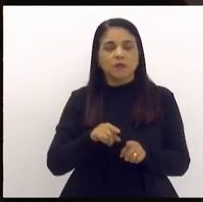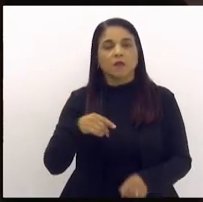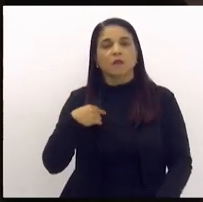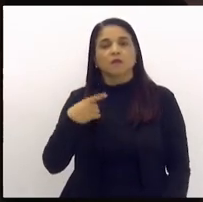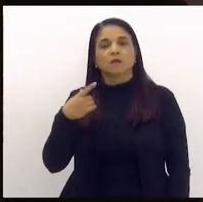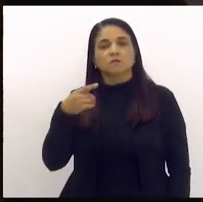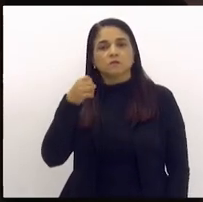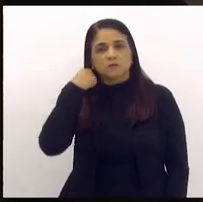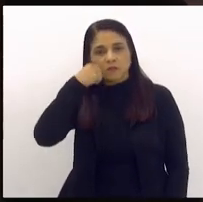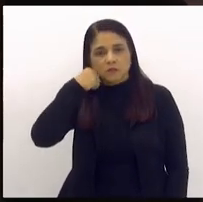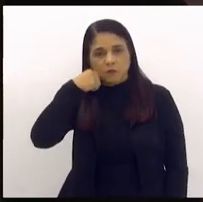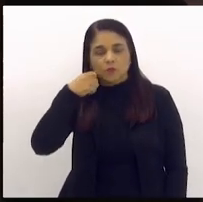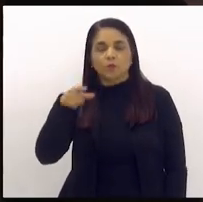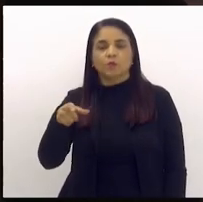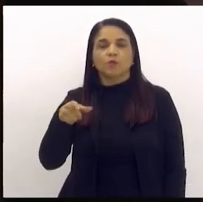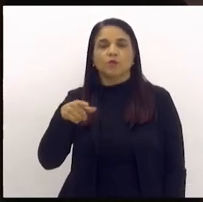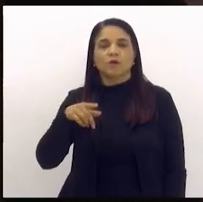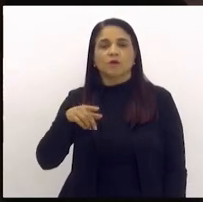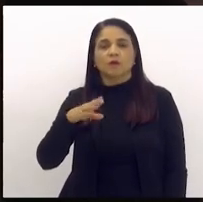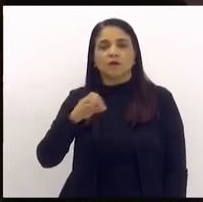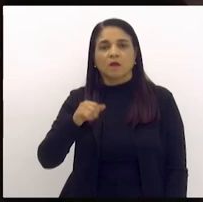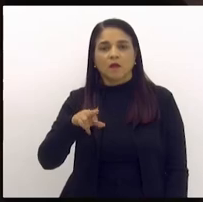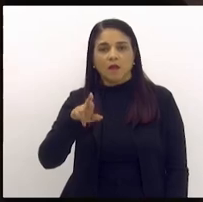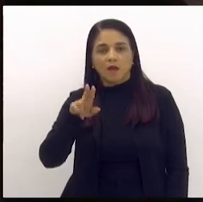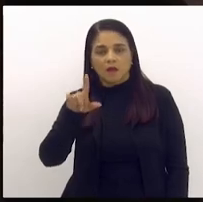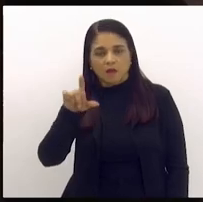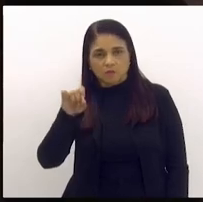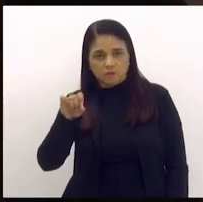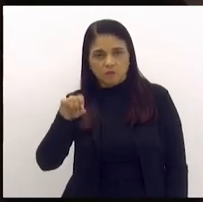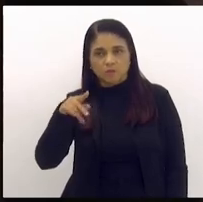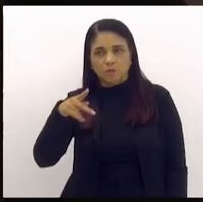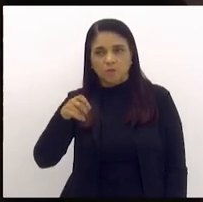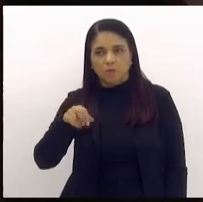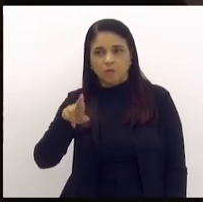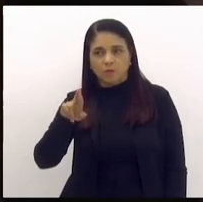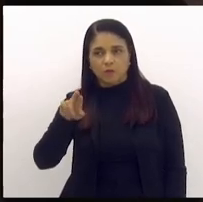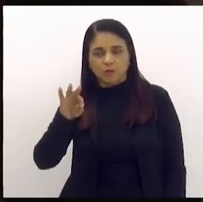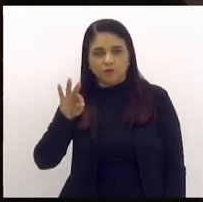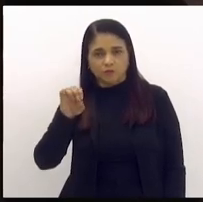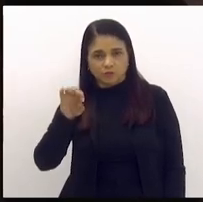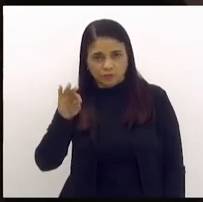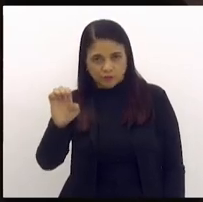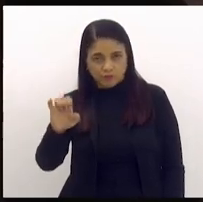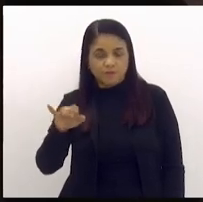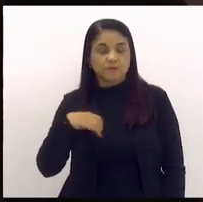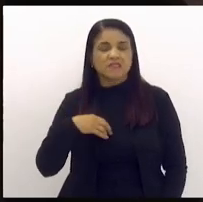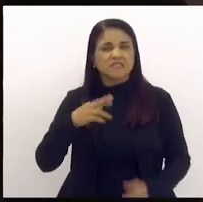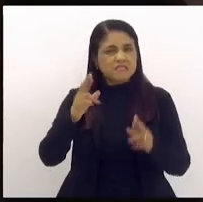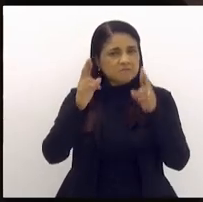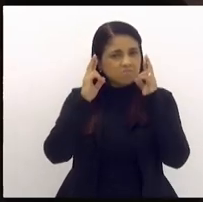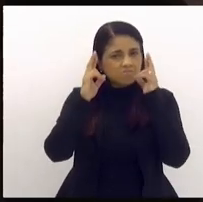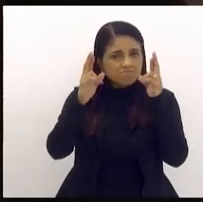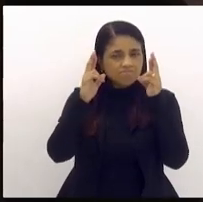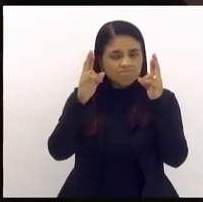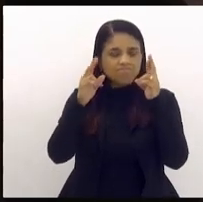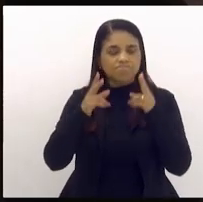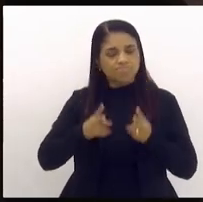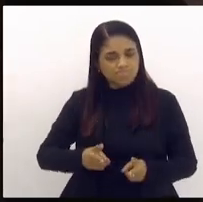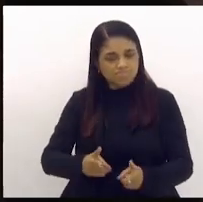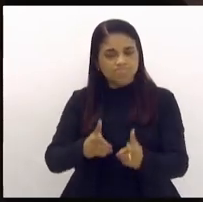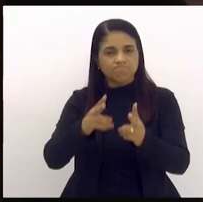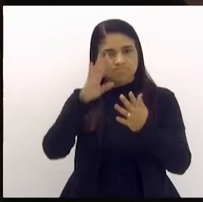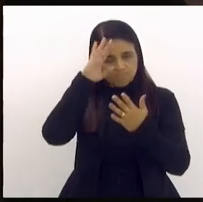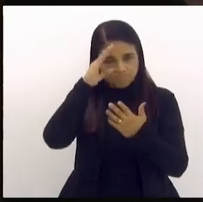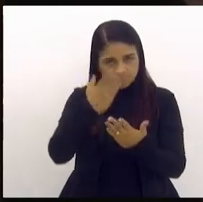Portinho. Ou seja, um momento de confraternização, de esperança para aqueles que acreditam na continuidade,